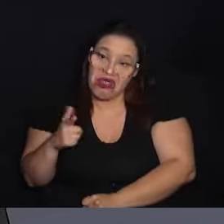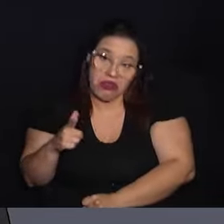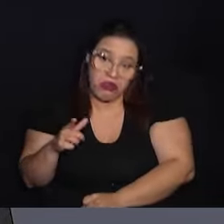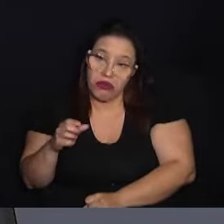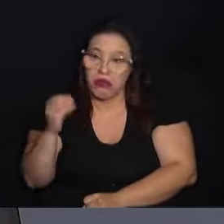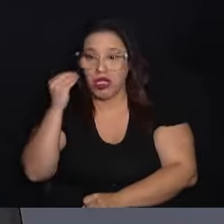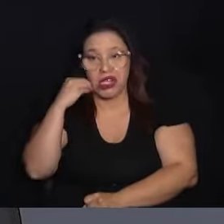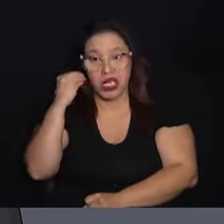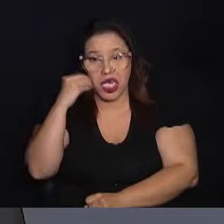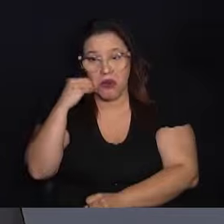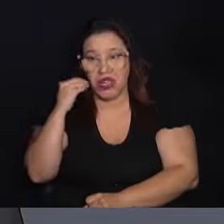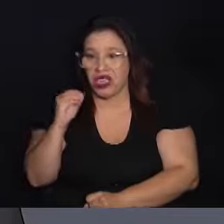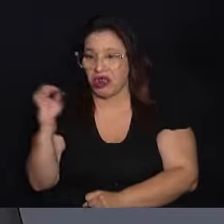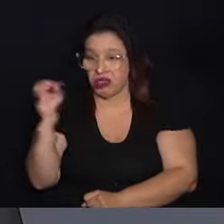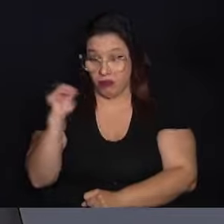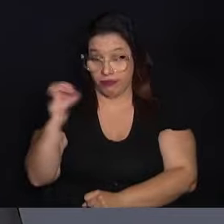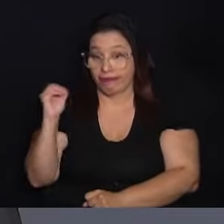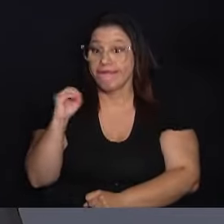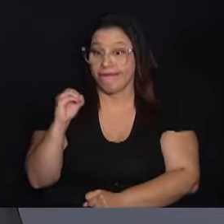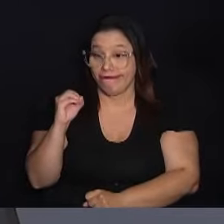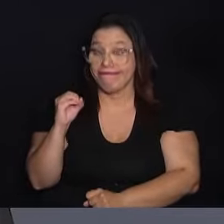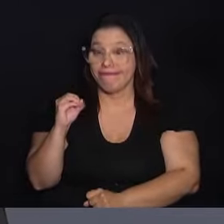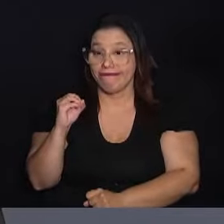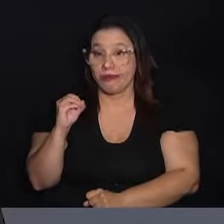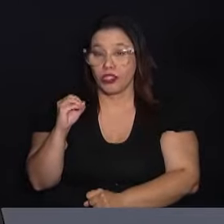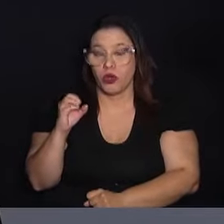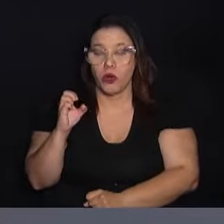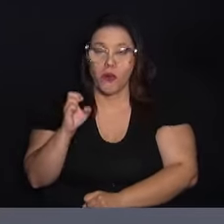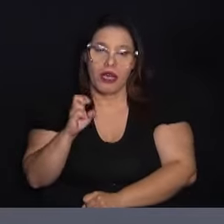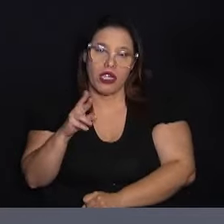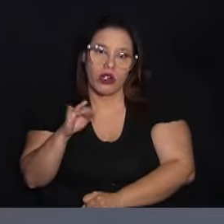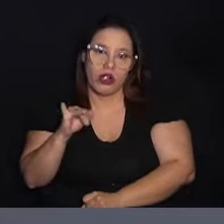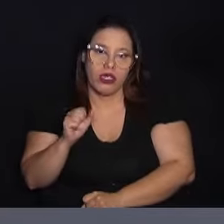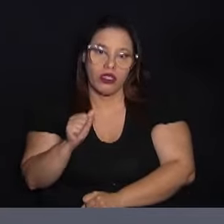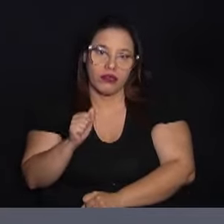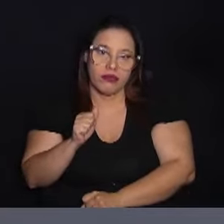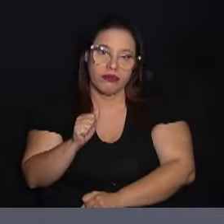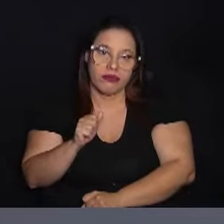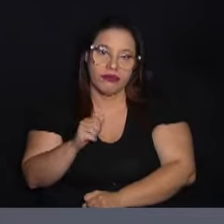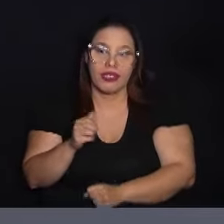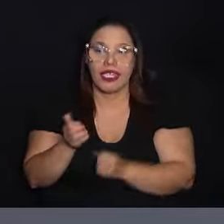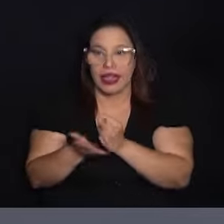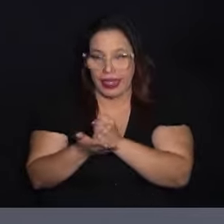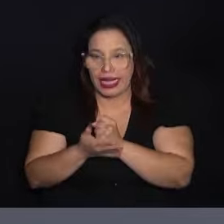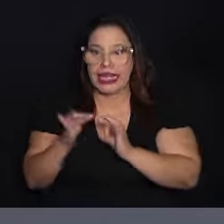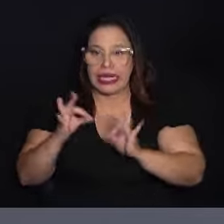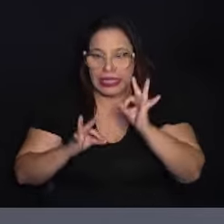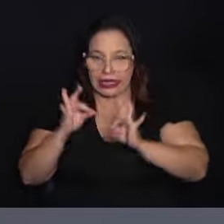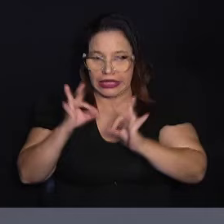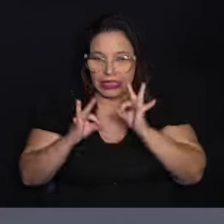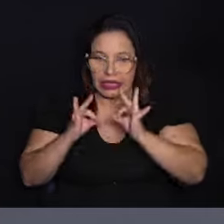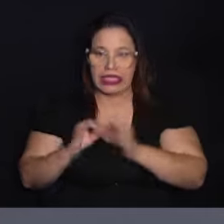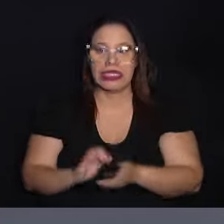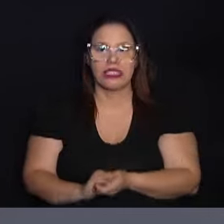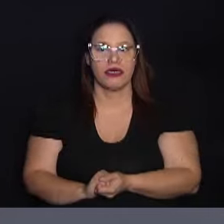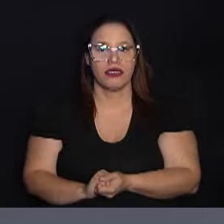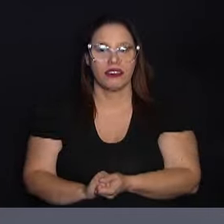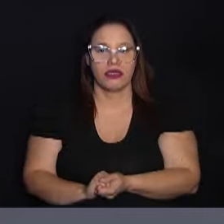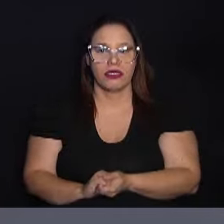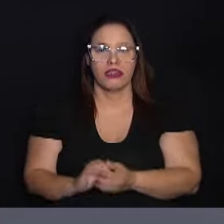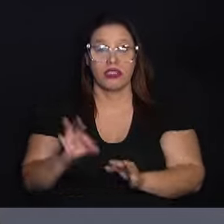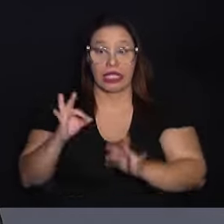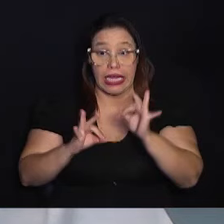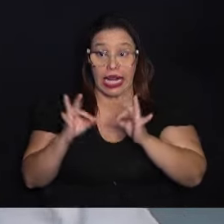de escolaridade, alguns não exigem experiência nenhuma, outros uma escolaridade que no caso são as